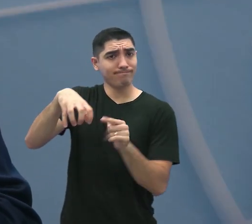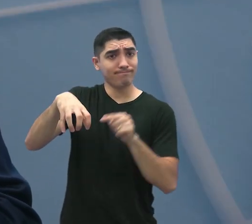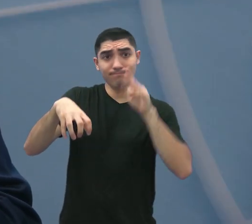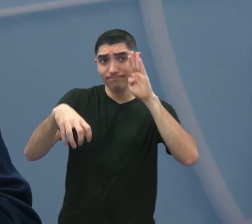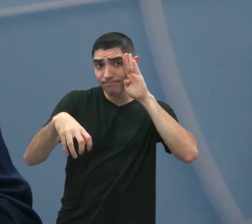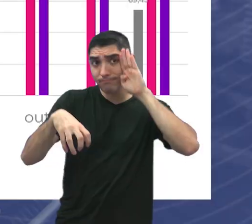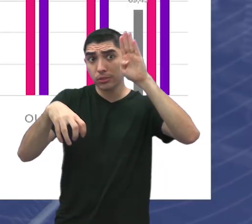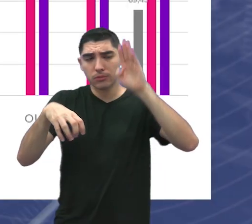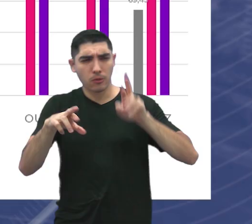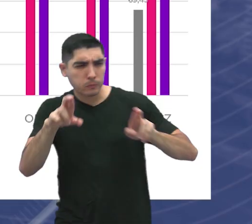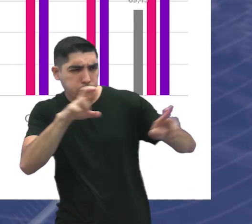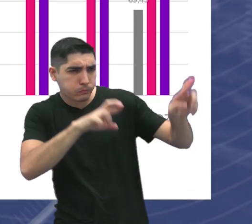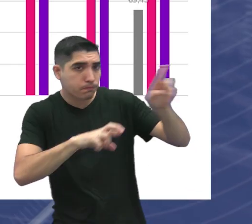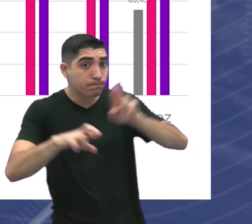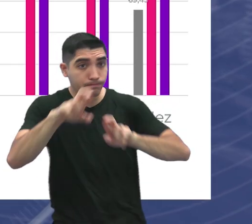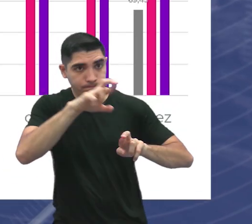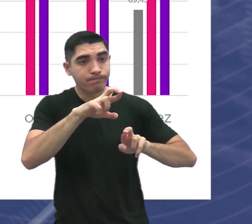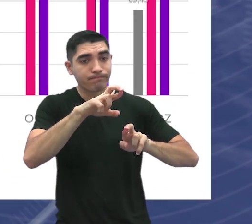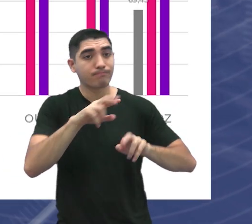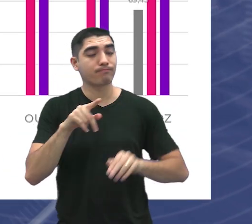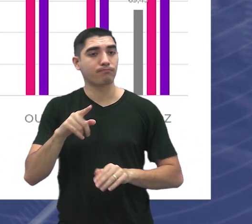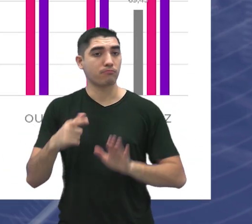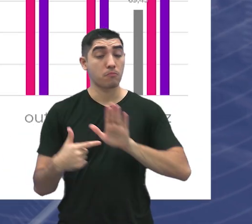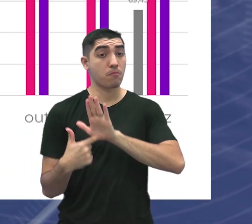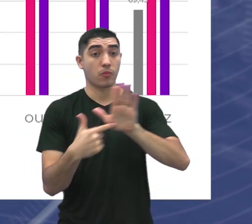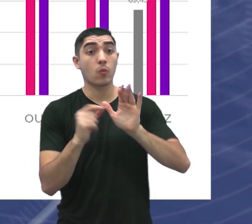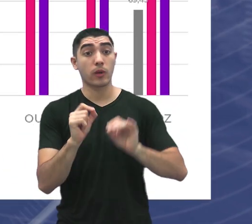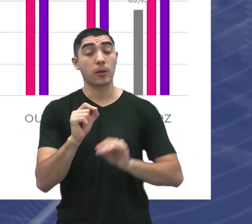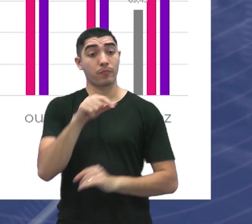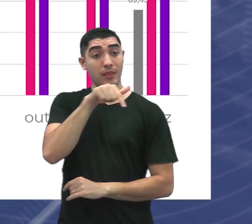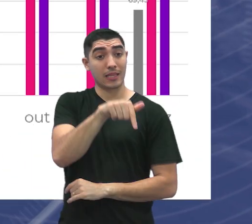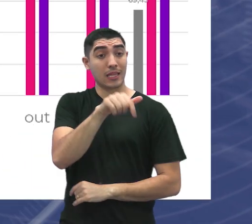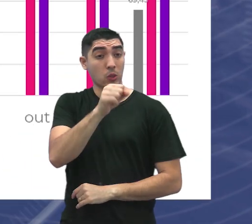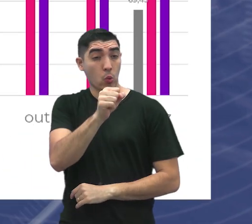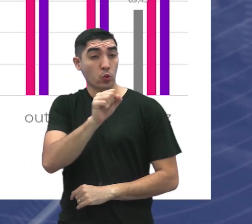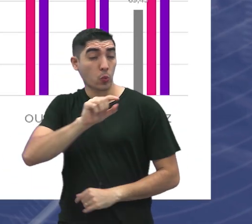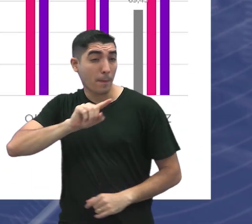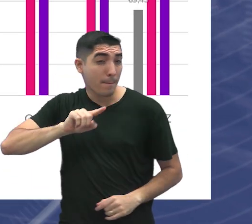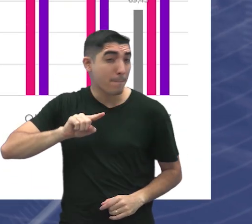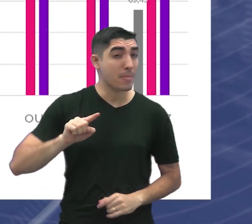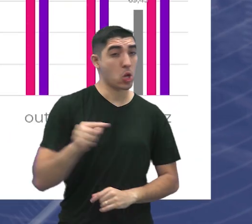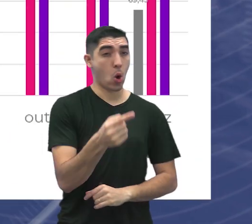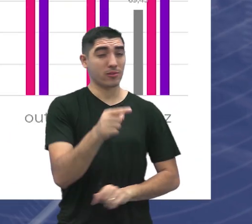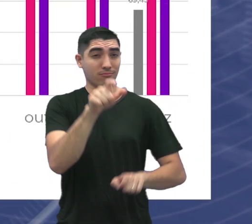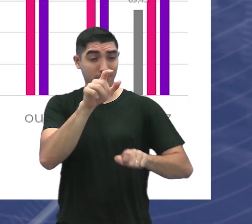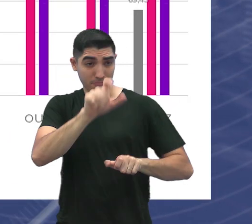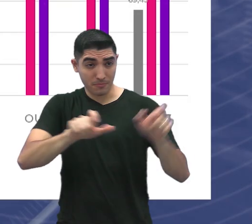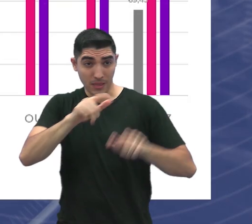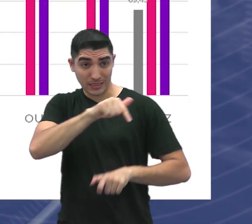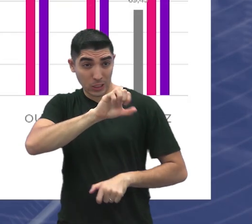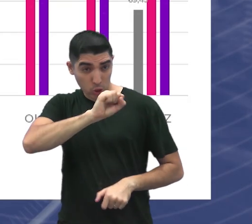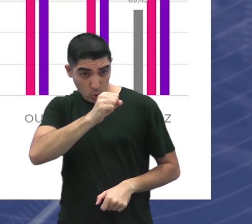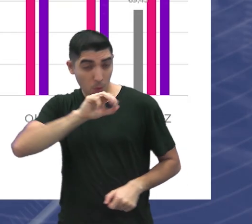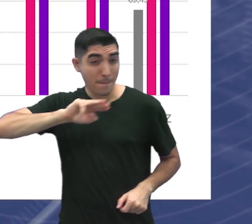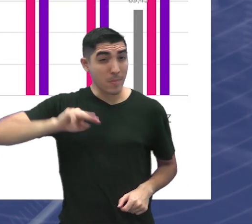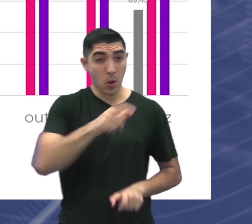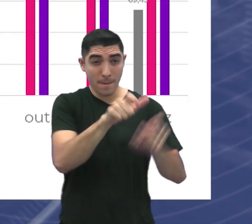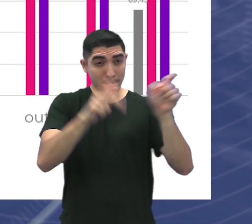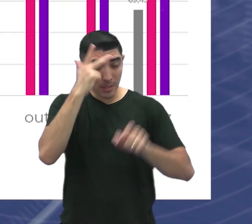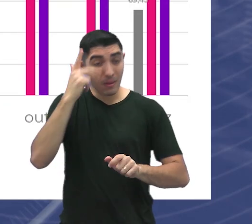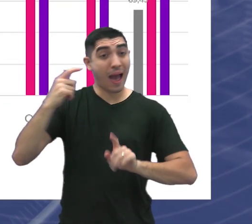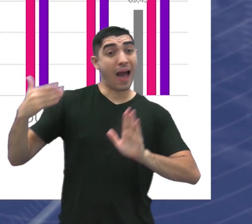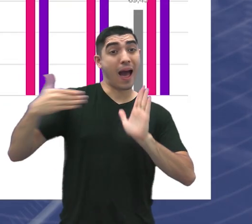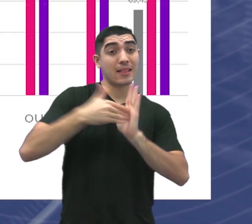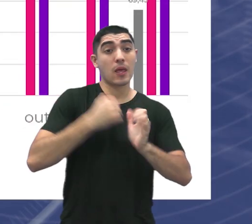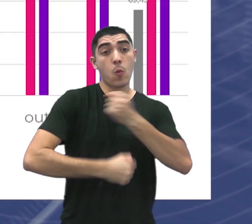de inadimplência do país, 78,8 milhões de pessoas estavam com o nome restrito em agosto